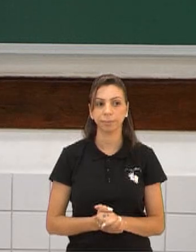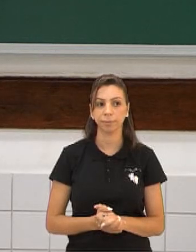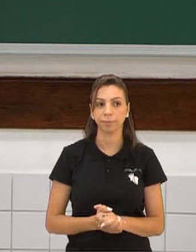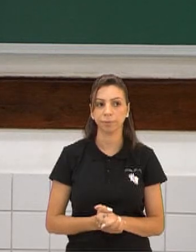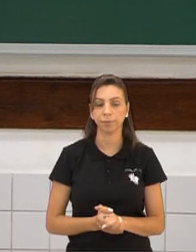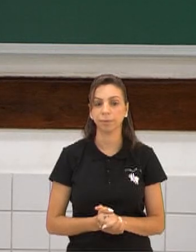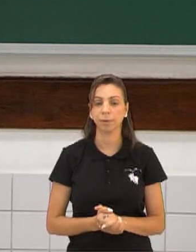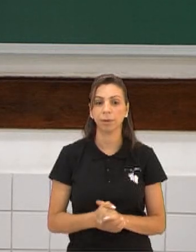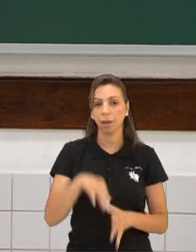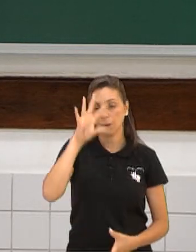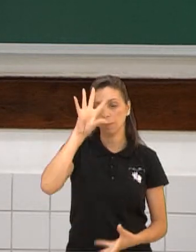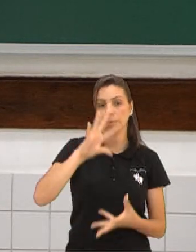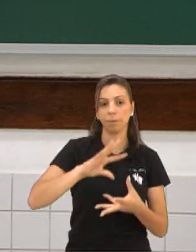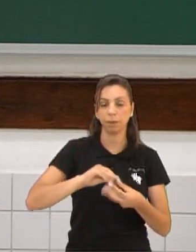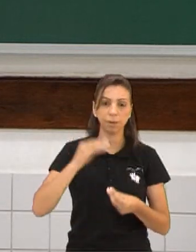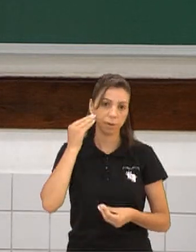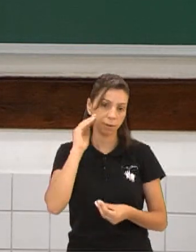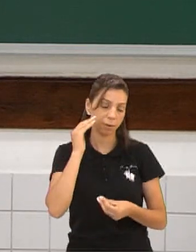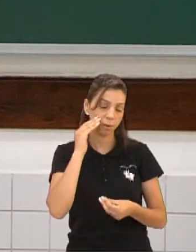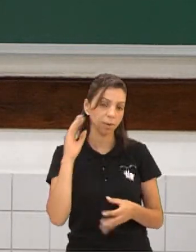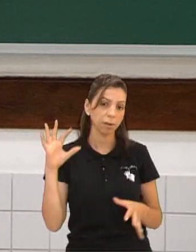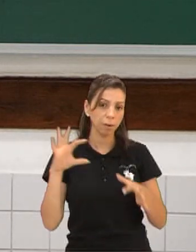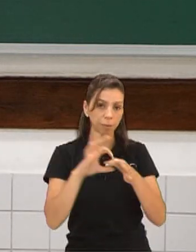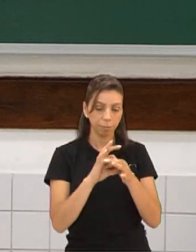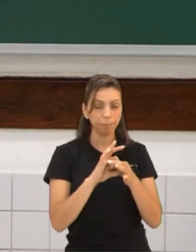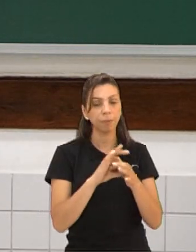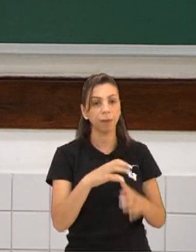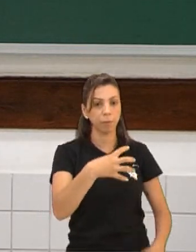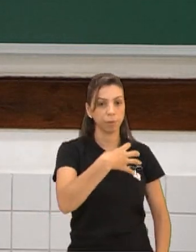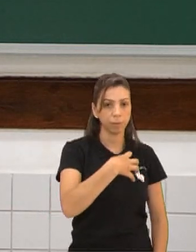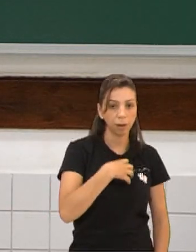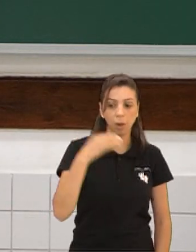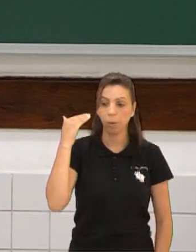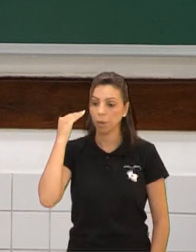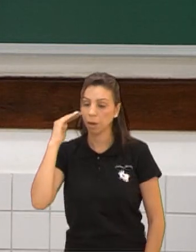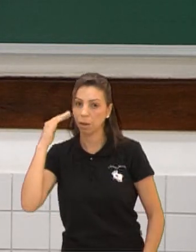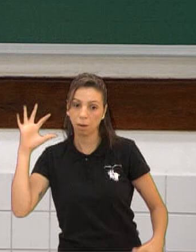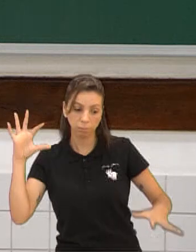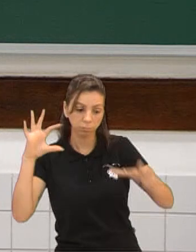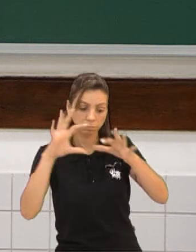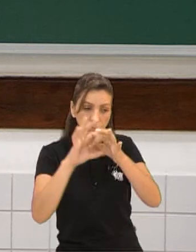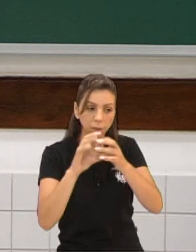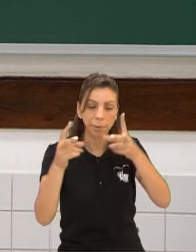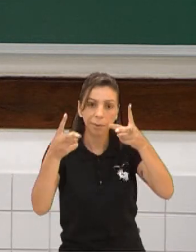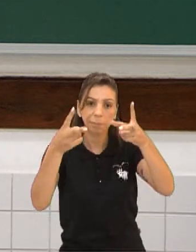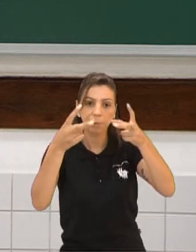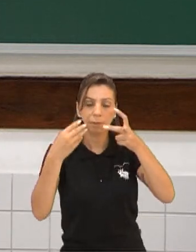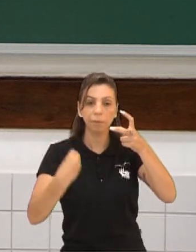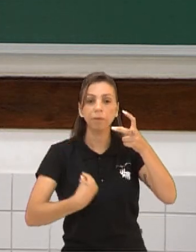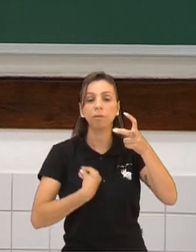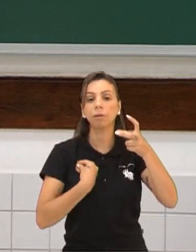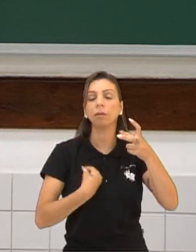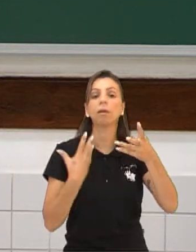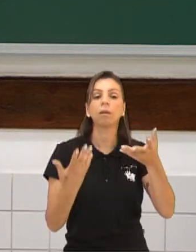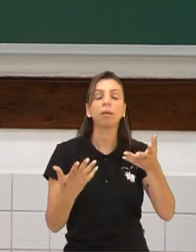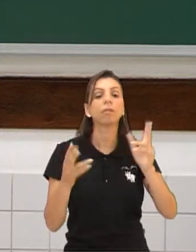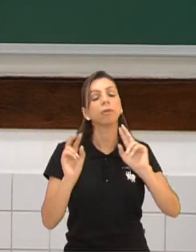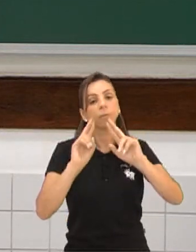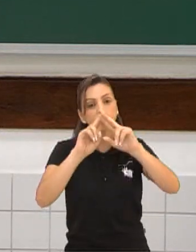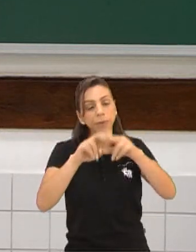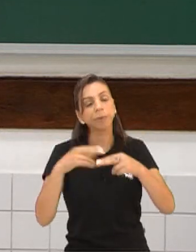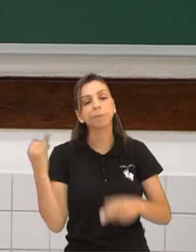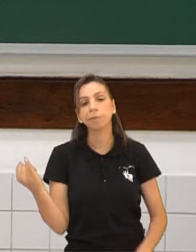aqui o entendimento atuam juntos, construindo conceitos, identificando a realidade à sua volta, e por isso é tão